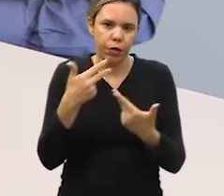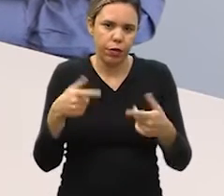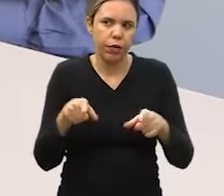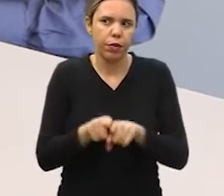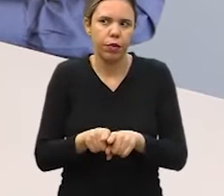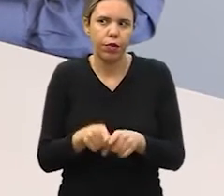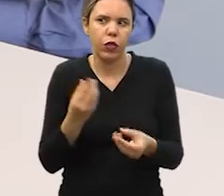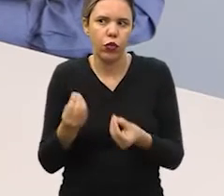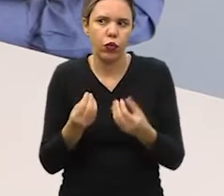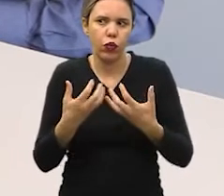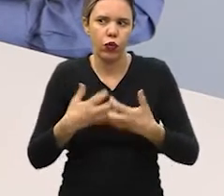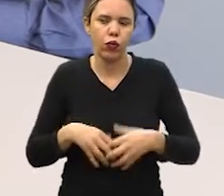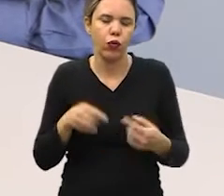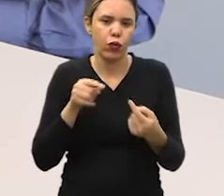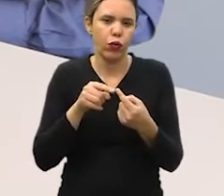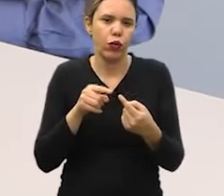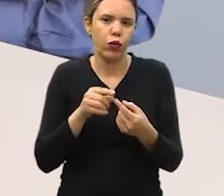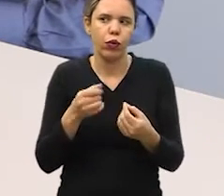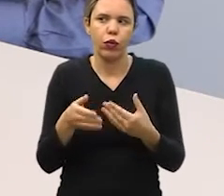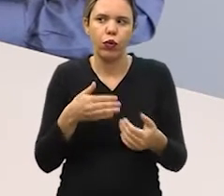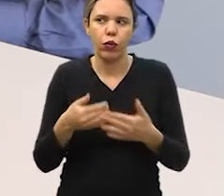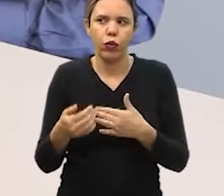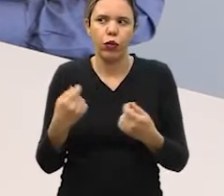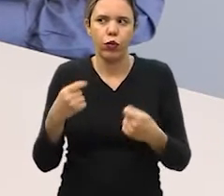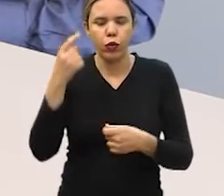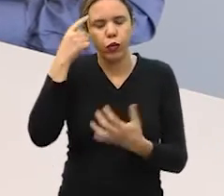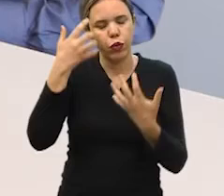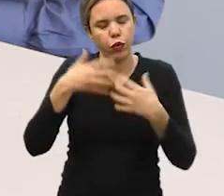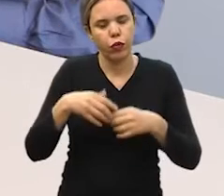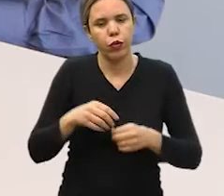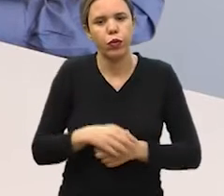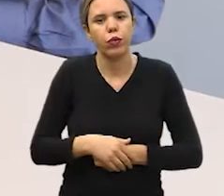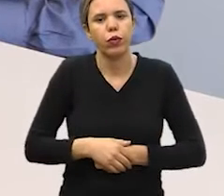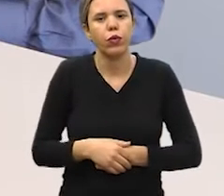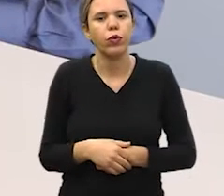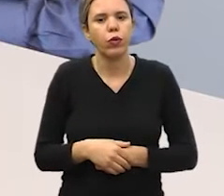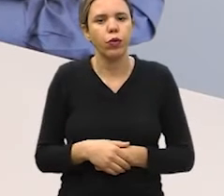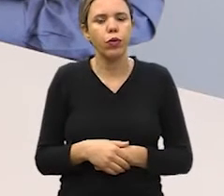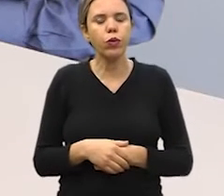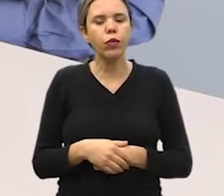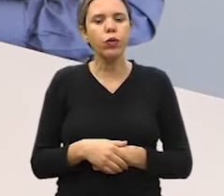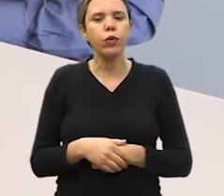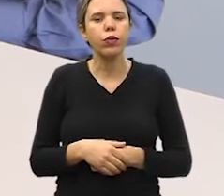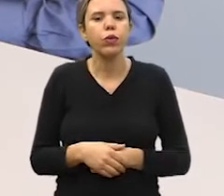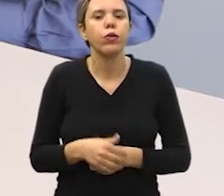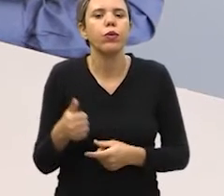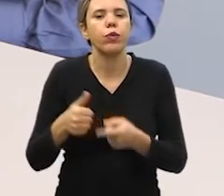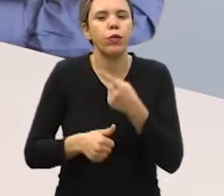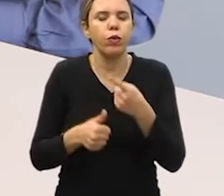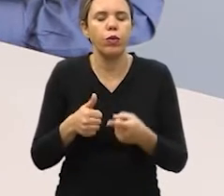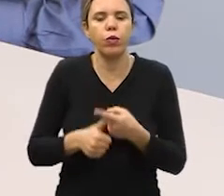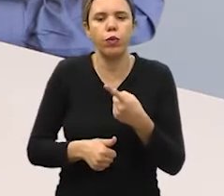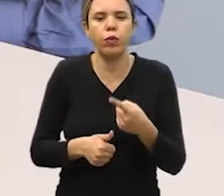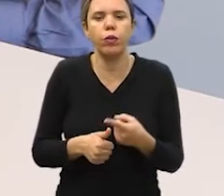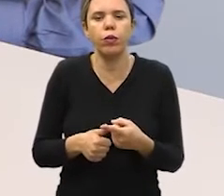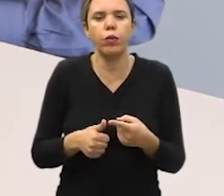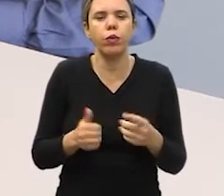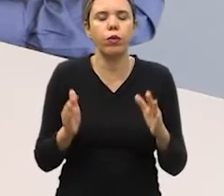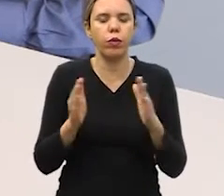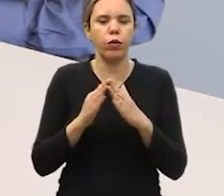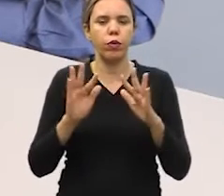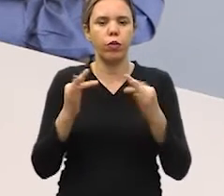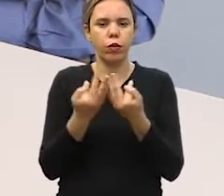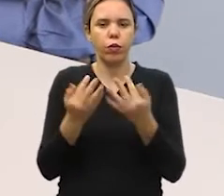alimentação. Como é que tudo se encaixa e qual que deve ser o pensamento para, em primeiro lugar, deixar a